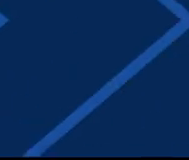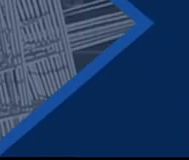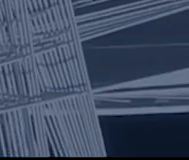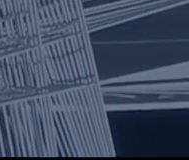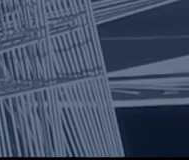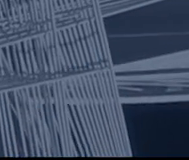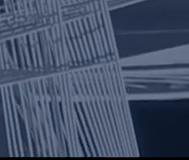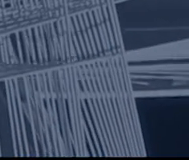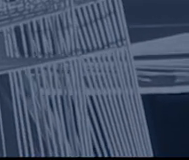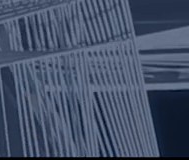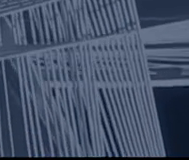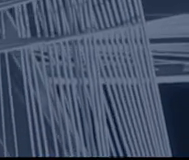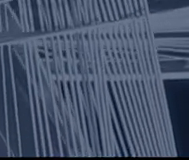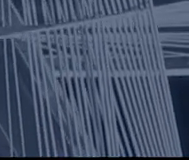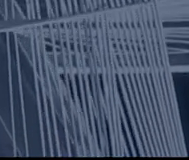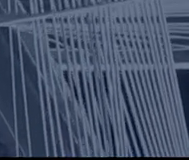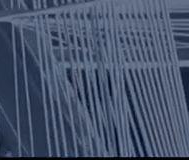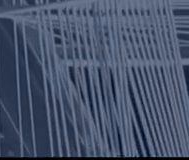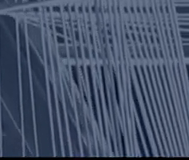E aí